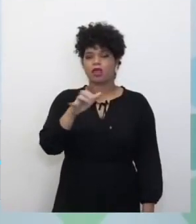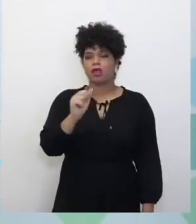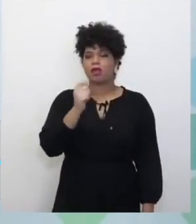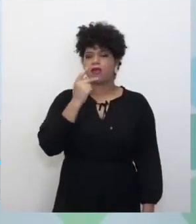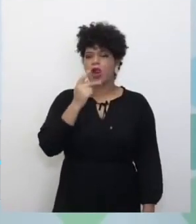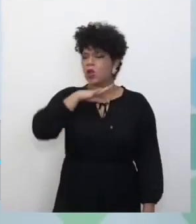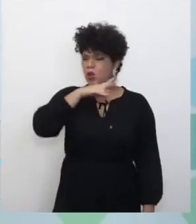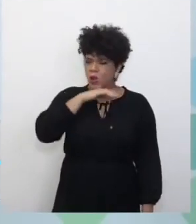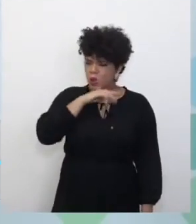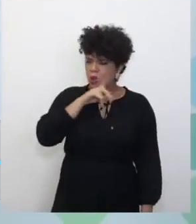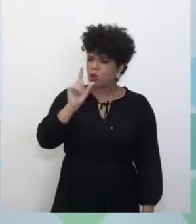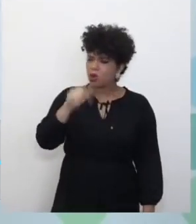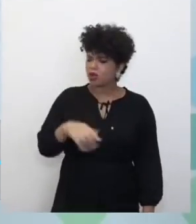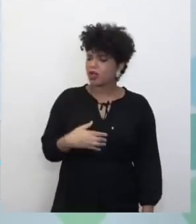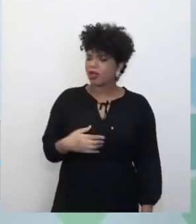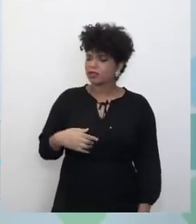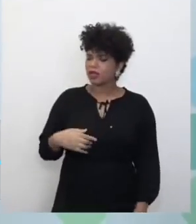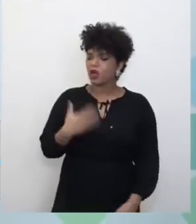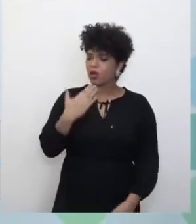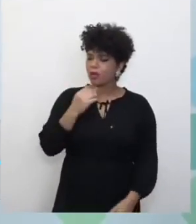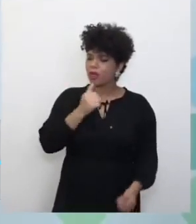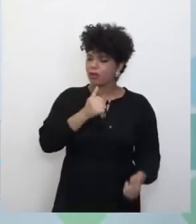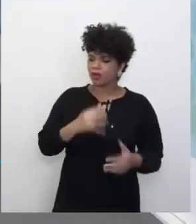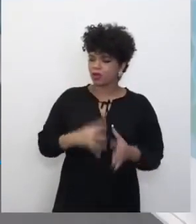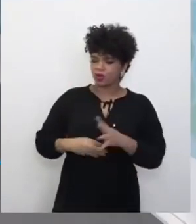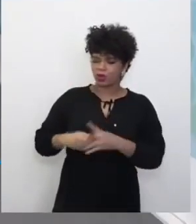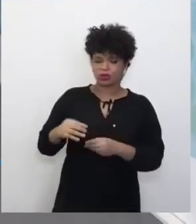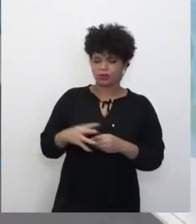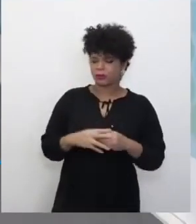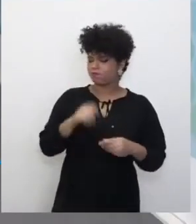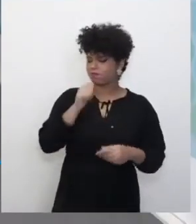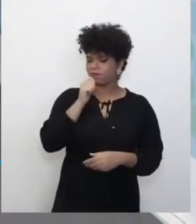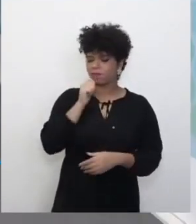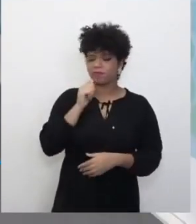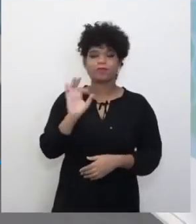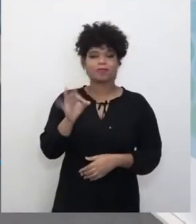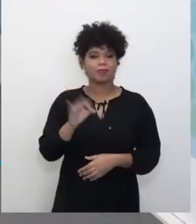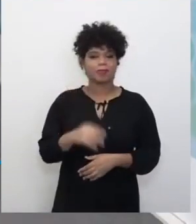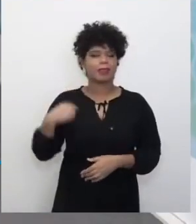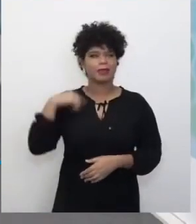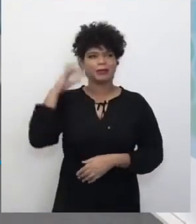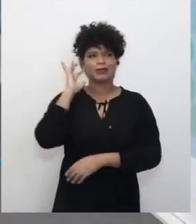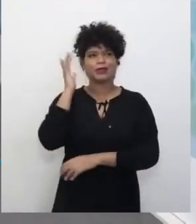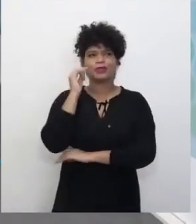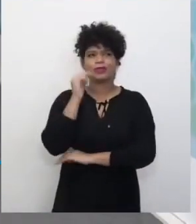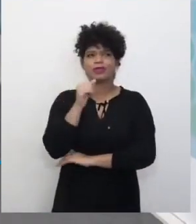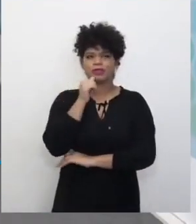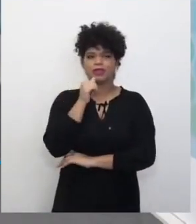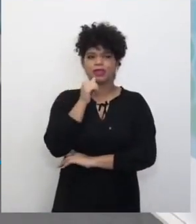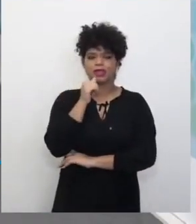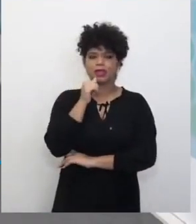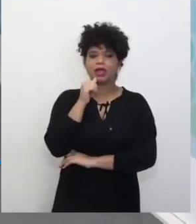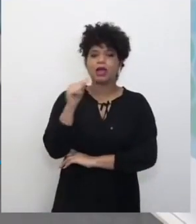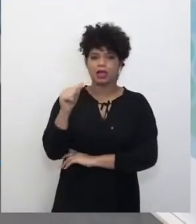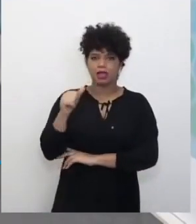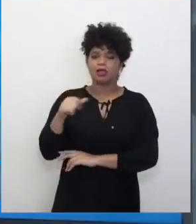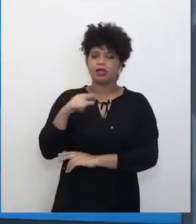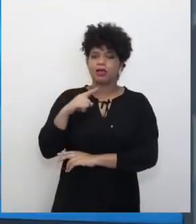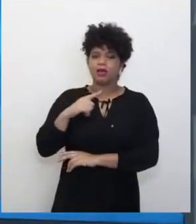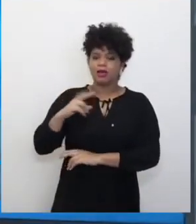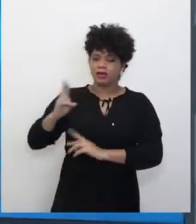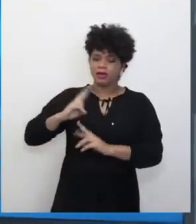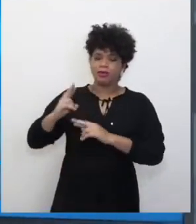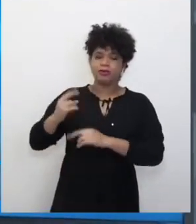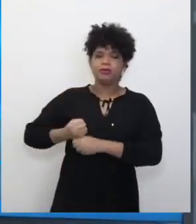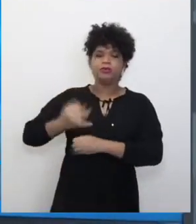conta atrapalha a digestão. Muito bom. Olha aqui uma coisa que eu estava pensando aqui quando ela estava respondendo ainda, mandando a resposta dos